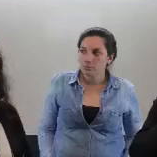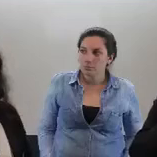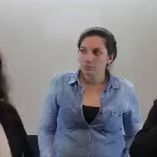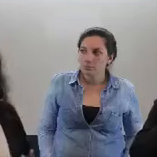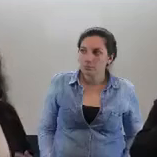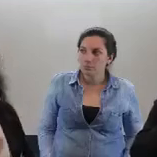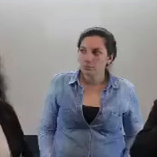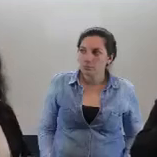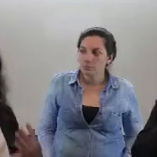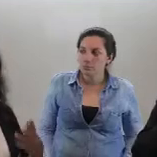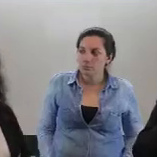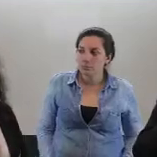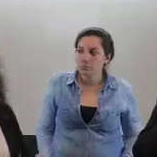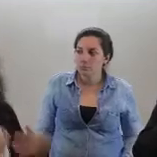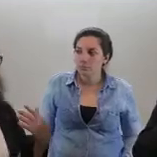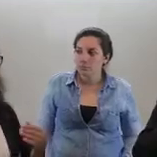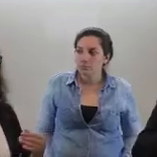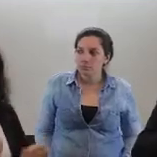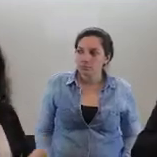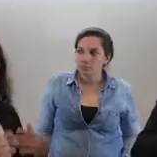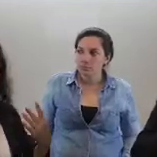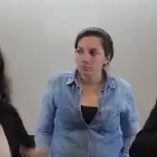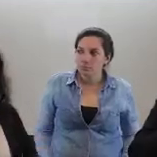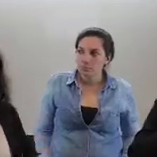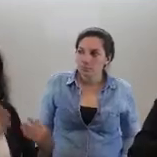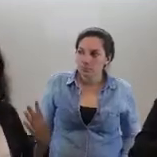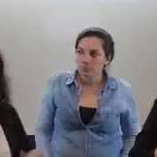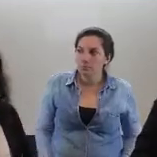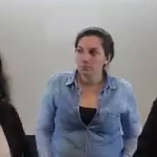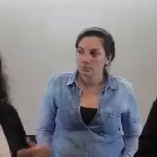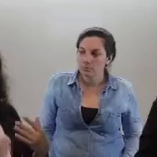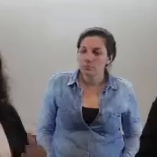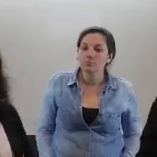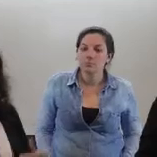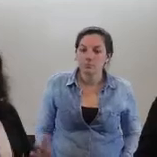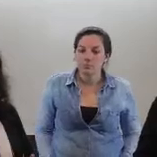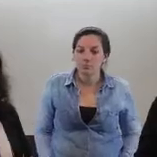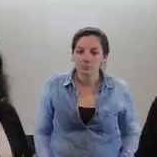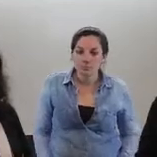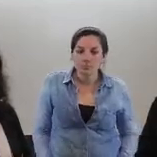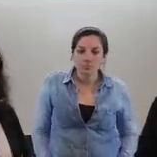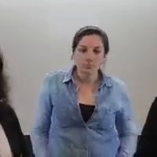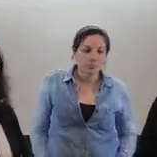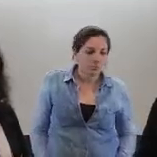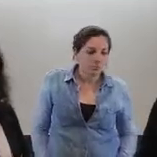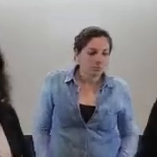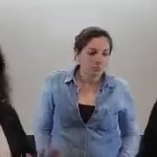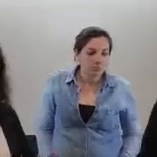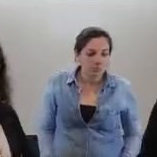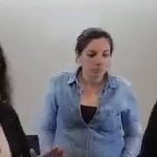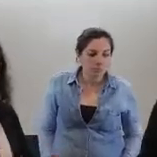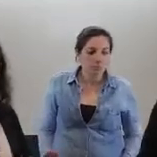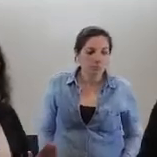gente. Então, é mais mesmo corrigindo, fazendo as normas que você vai aprender. Aqui, como eu disse para vocês,